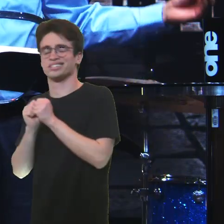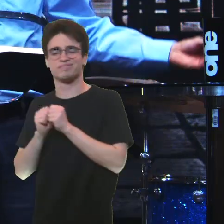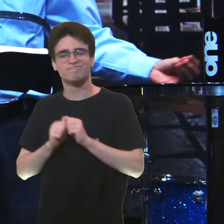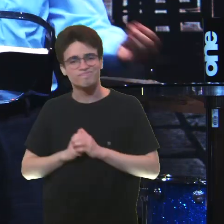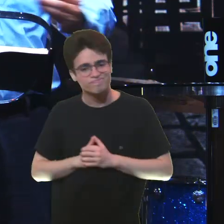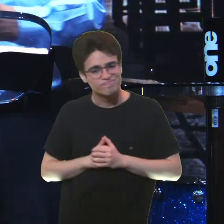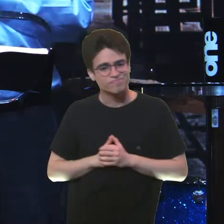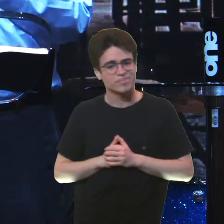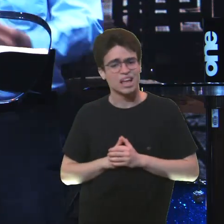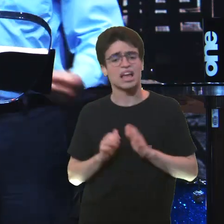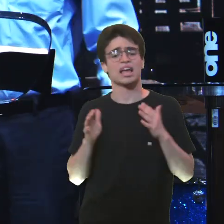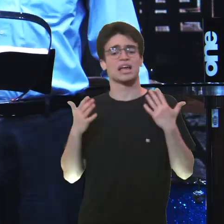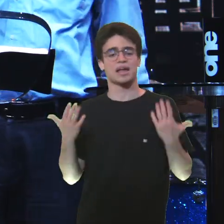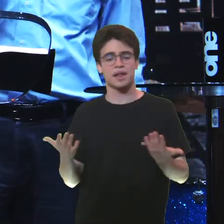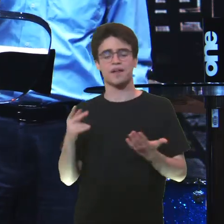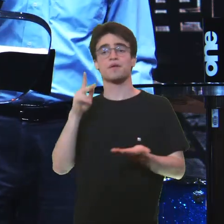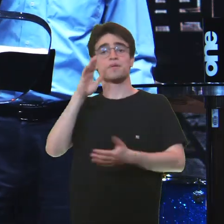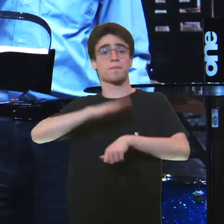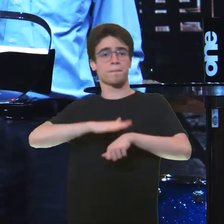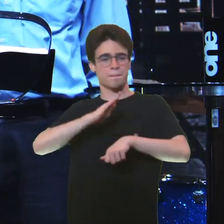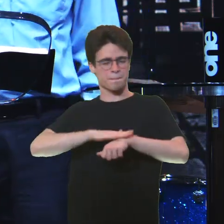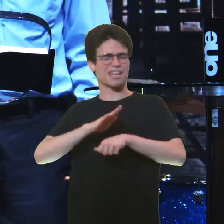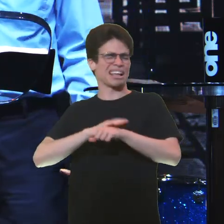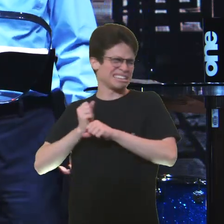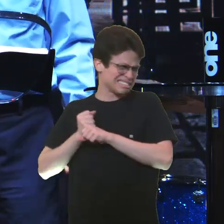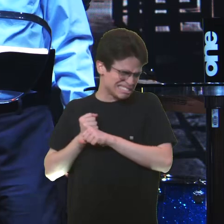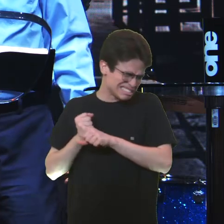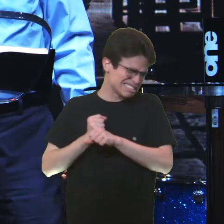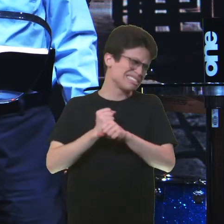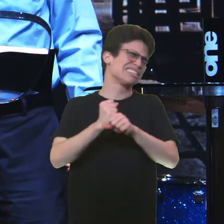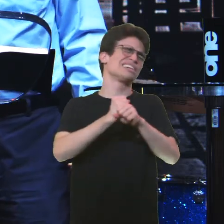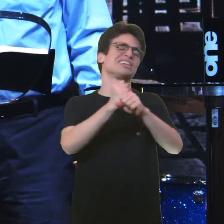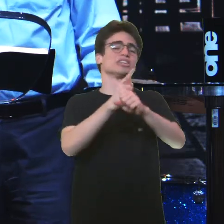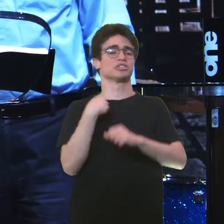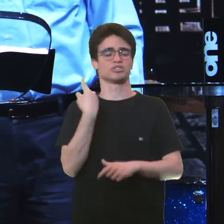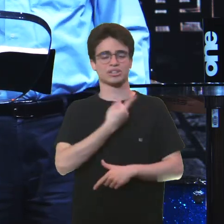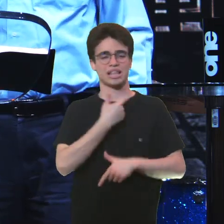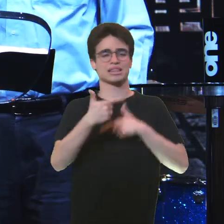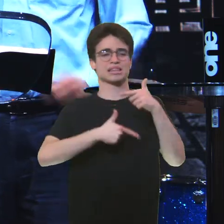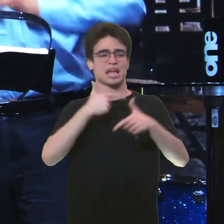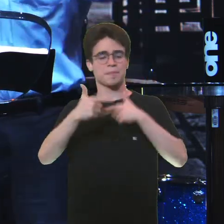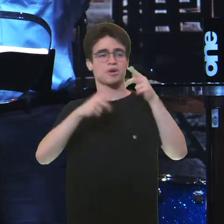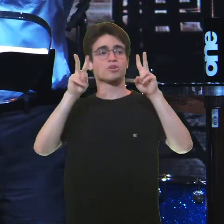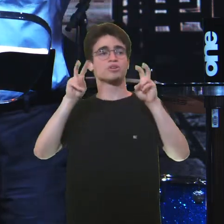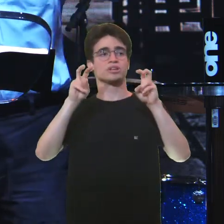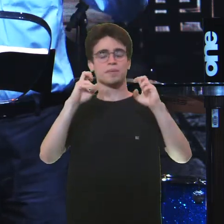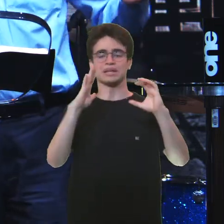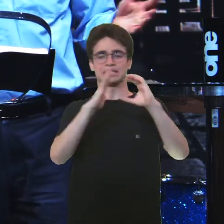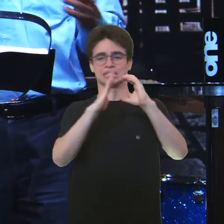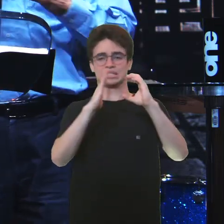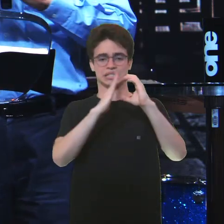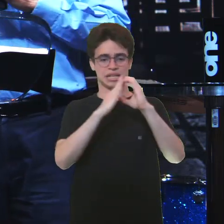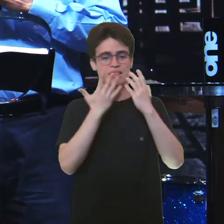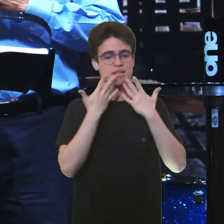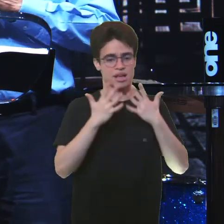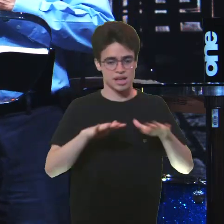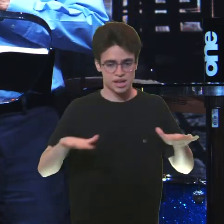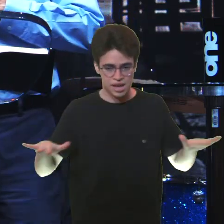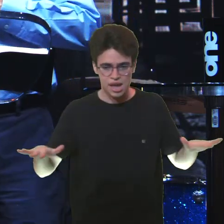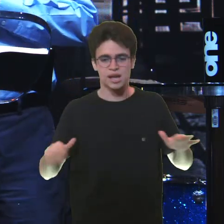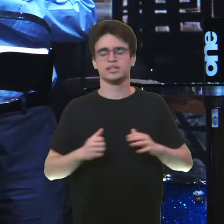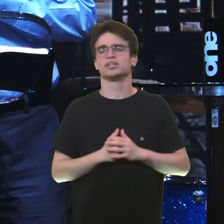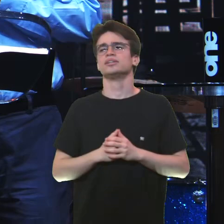cuando comenzamos a trabajar con células E fazem infantiles, anos, quando a gente começou a trabalhar com células infantis, yo le dije a los hermanos, eu falei